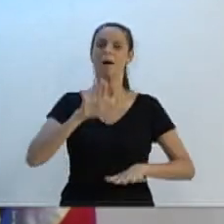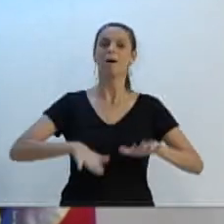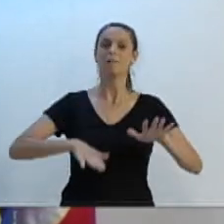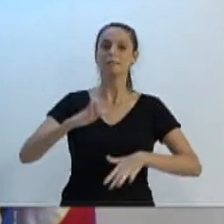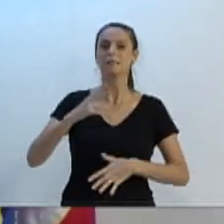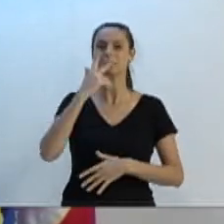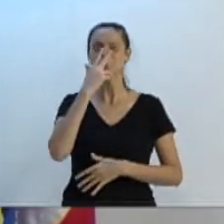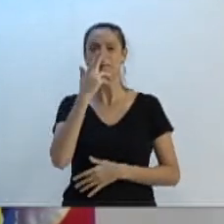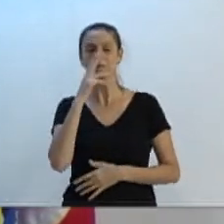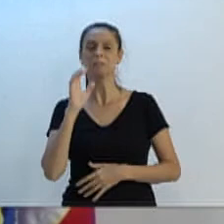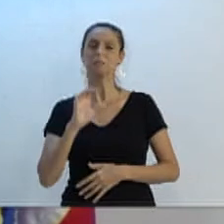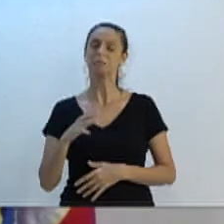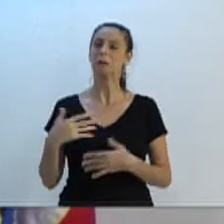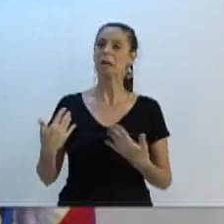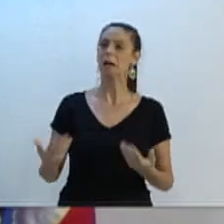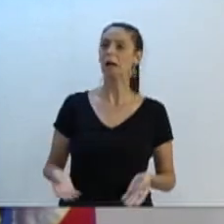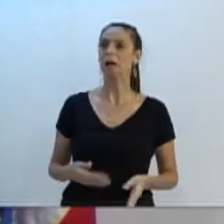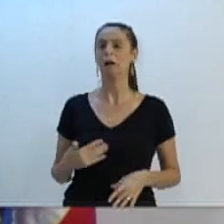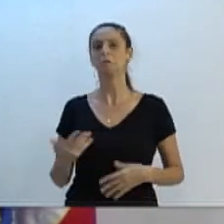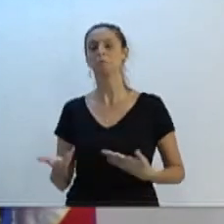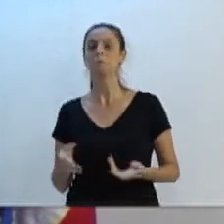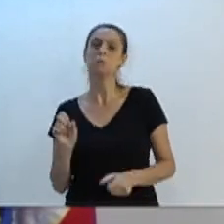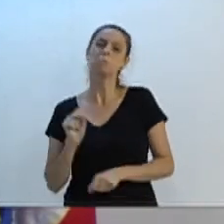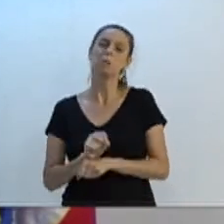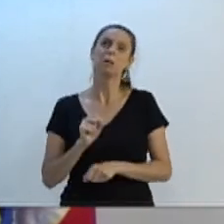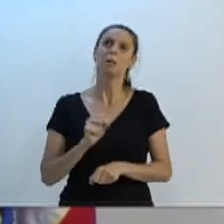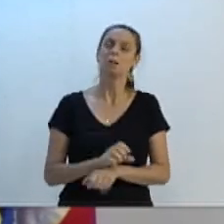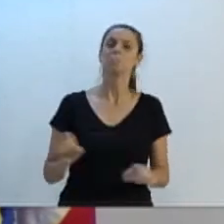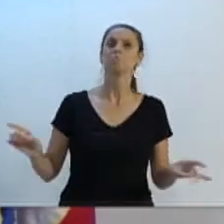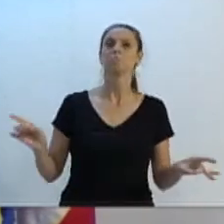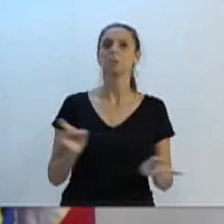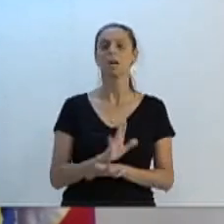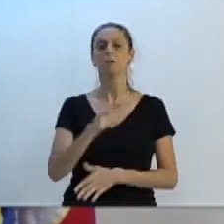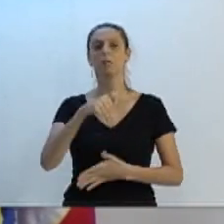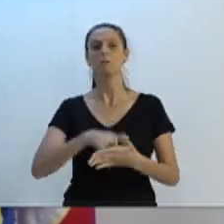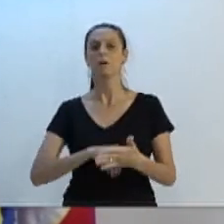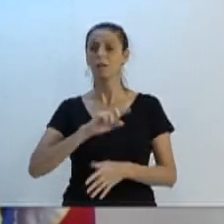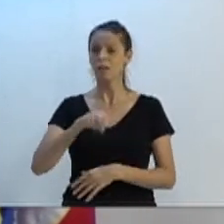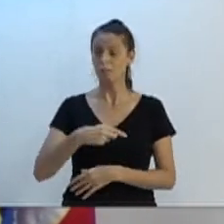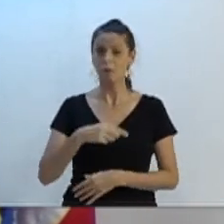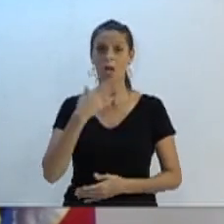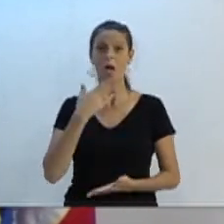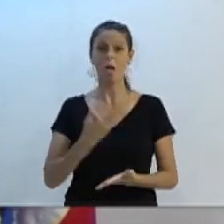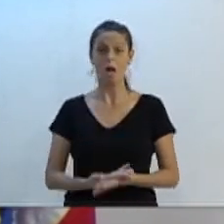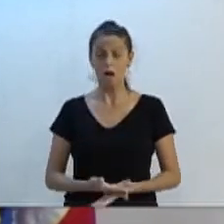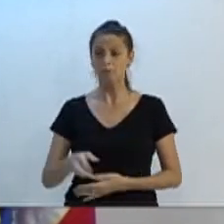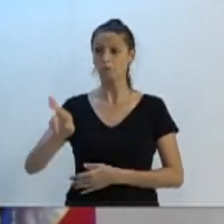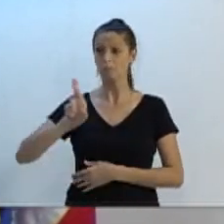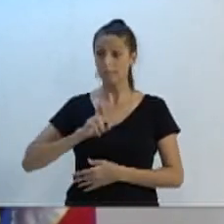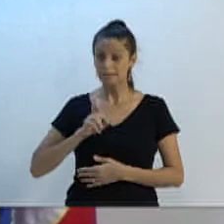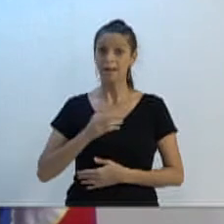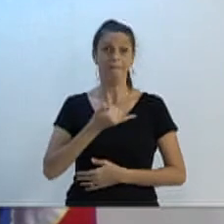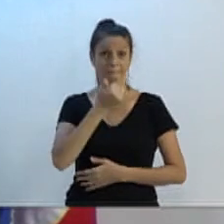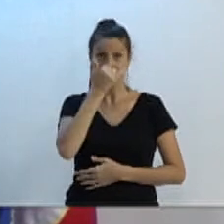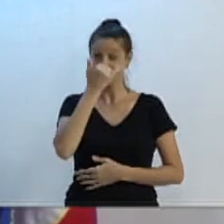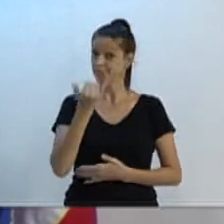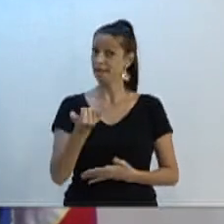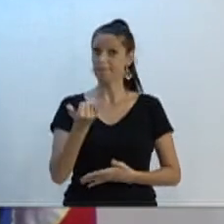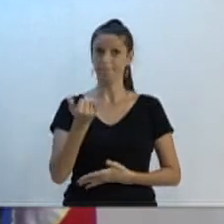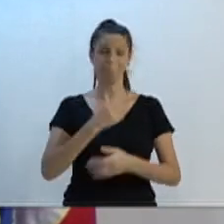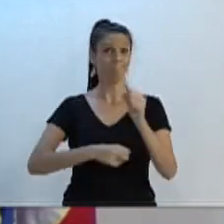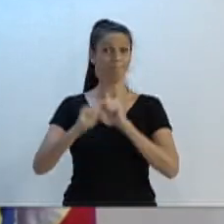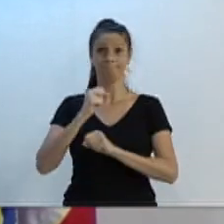em banho-maria e esperar acontecer eleição e no final aconteceu o resultado catastrófico que aconteceu em